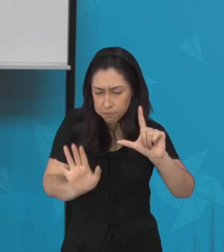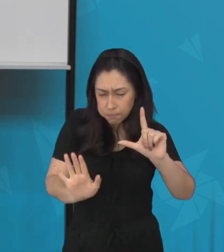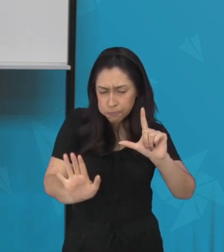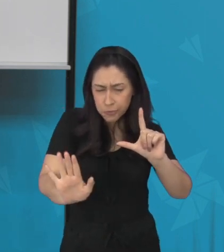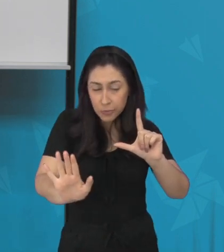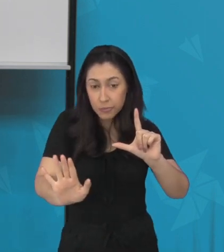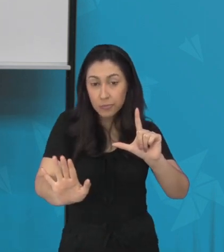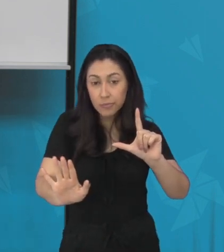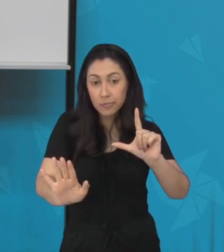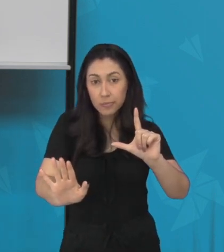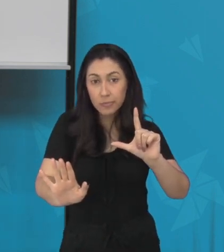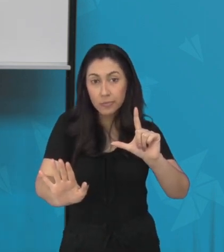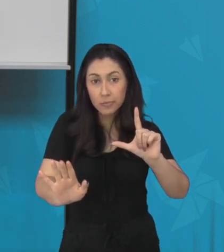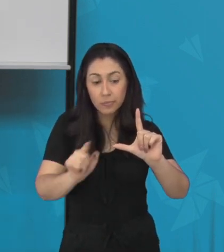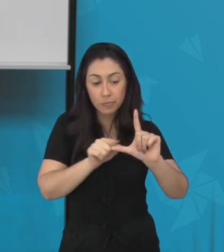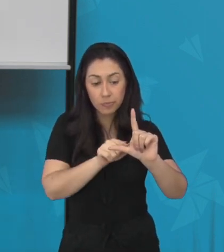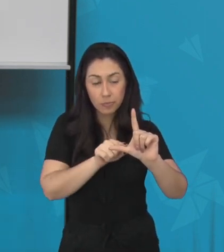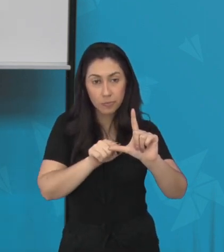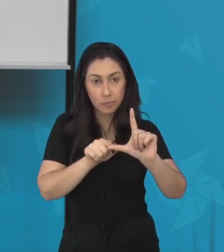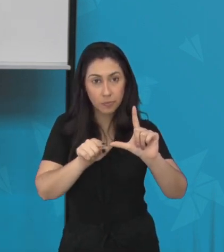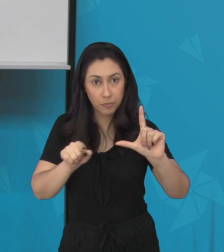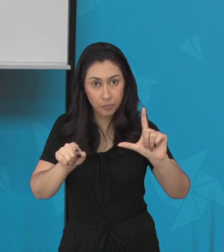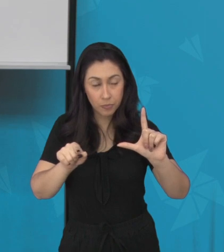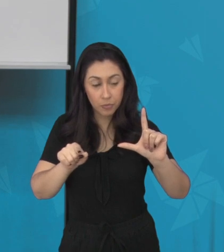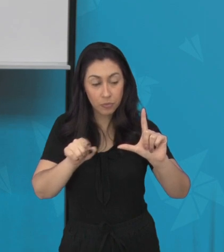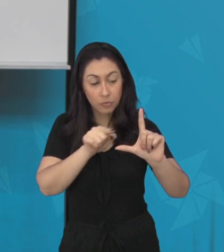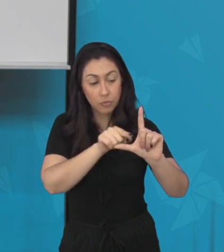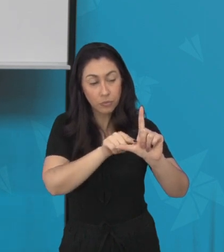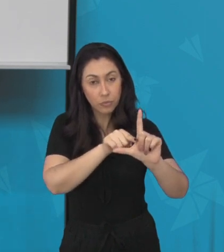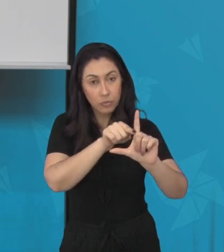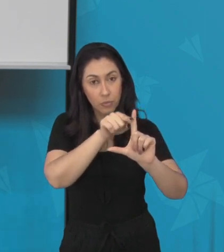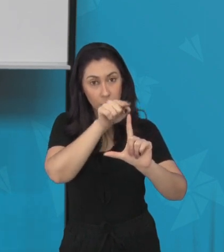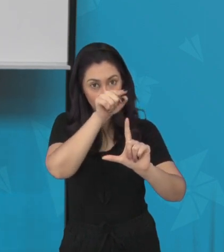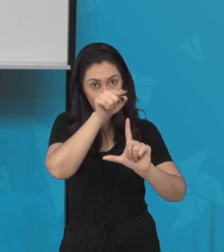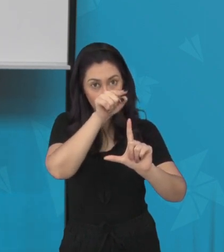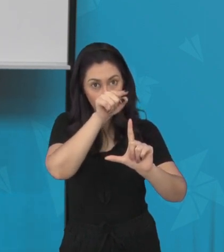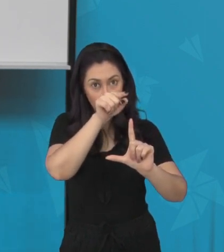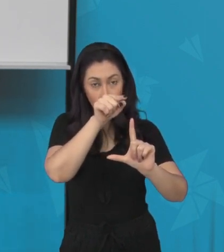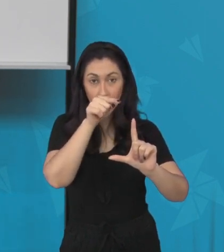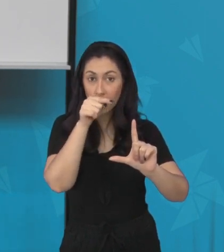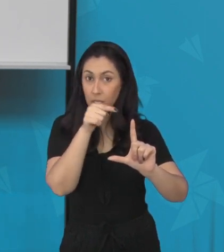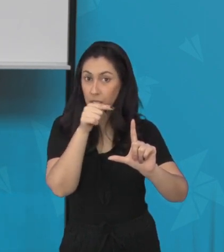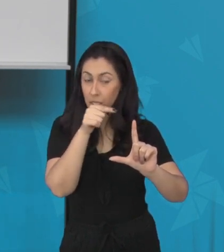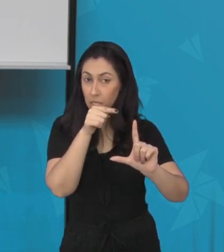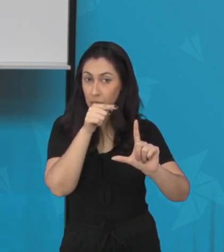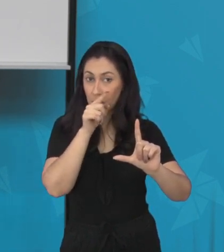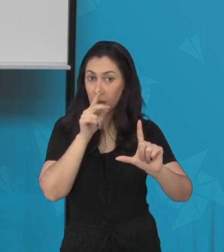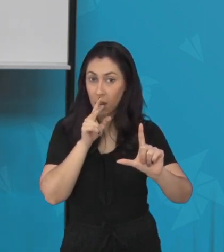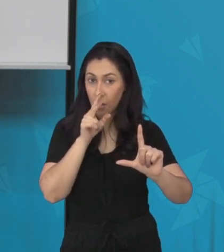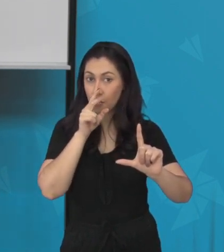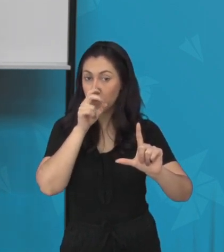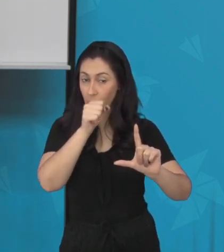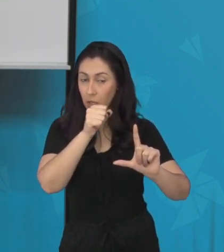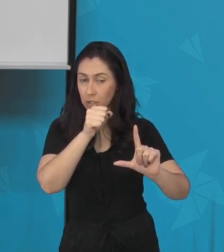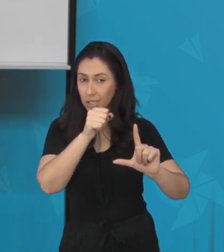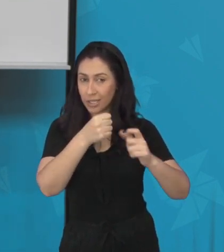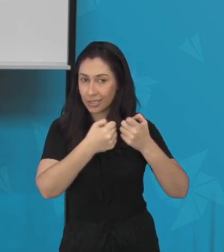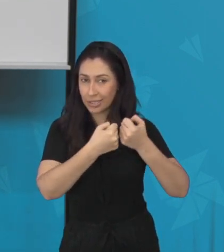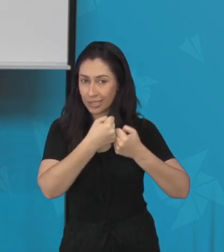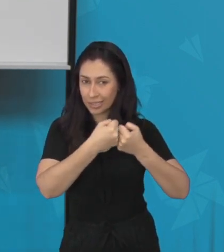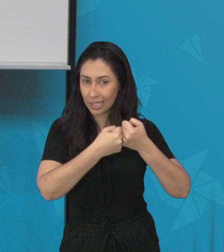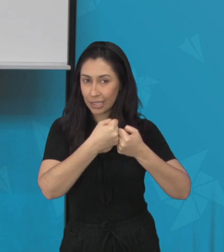eu e a outra pessoa, força aplicada no eixo X por força de atrito no eixo Y. Eu